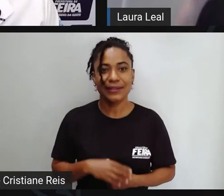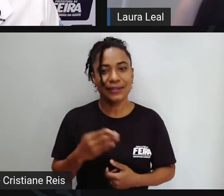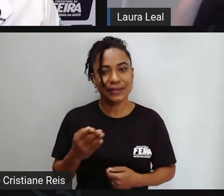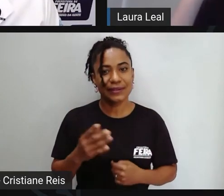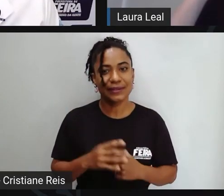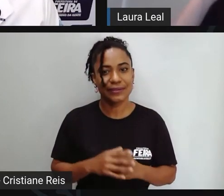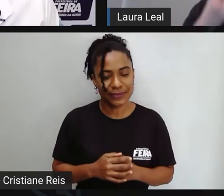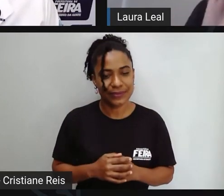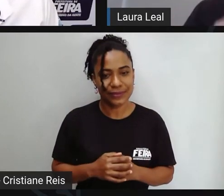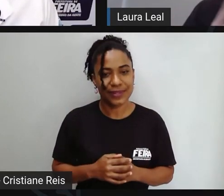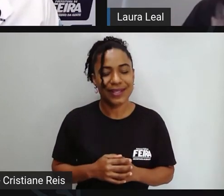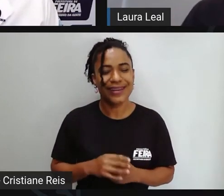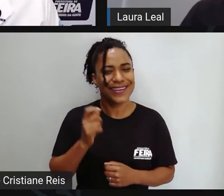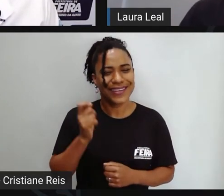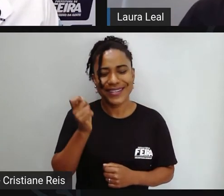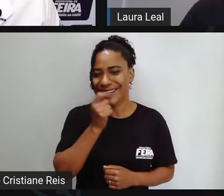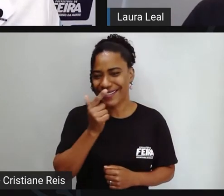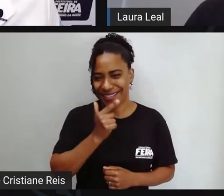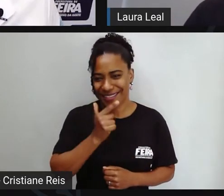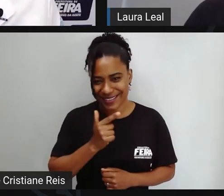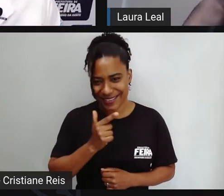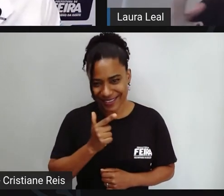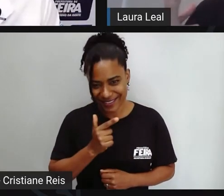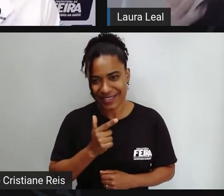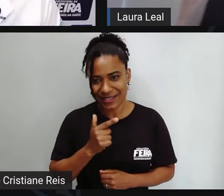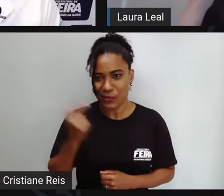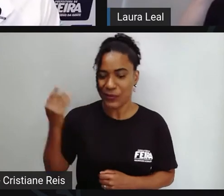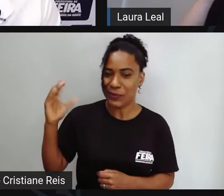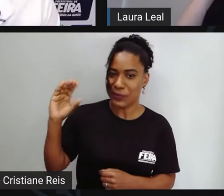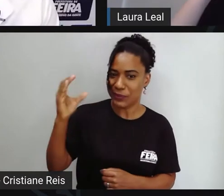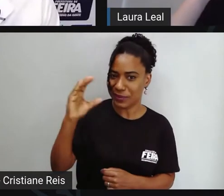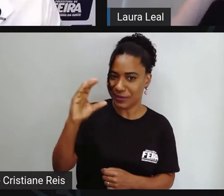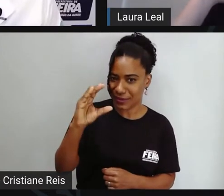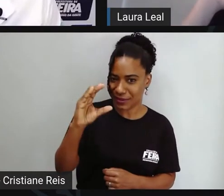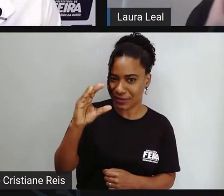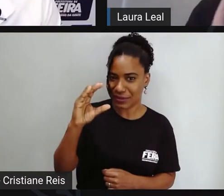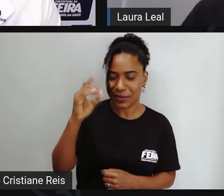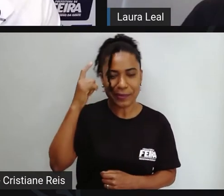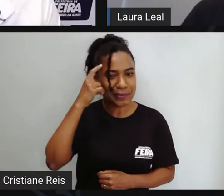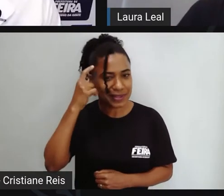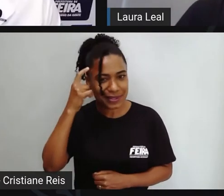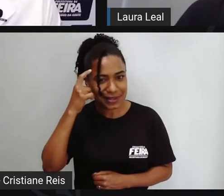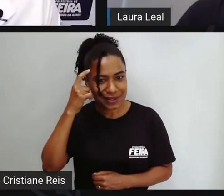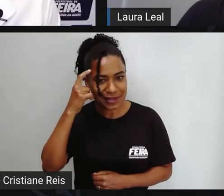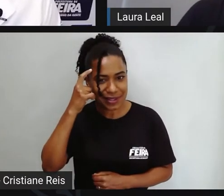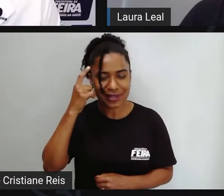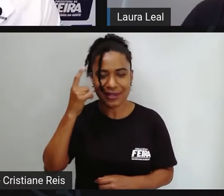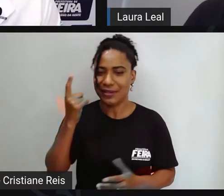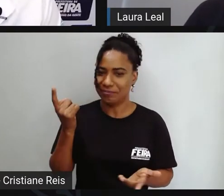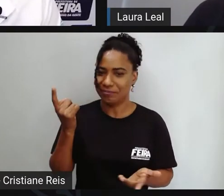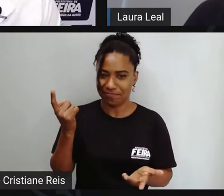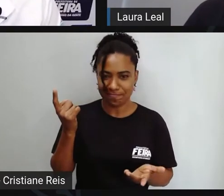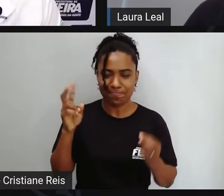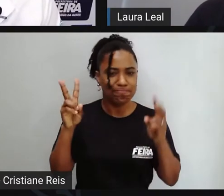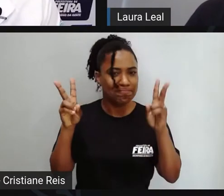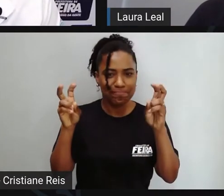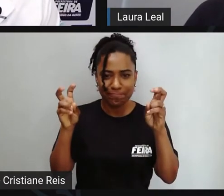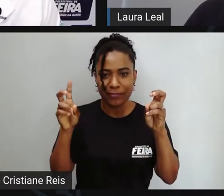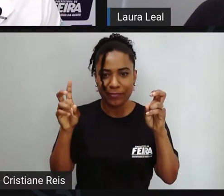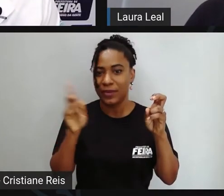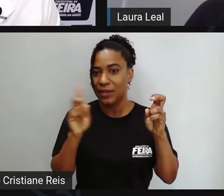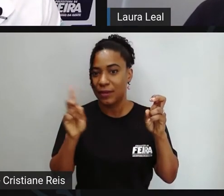tive esse contato com a imagem do que é o cientista, né, propriamente dito. Mas eu sempre fui uma pessoa